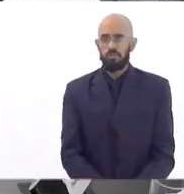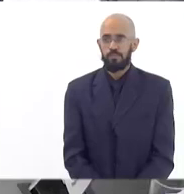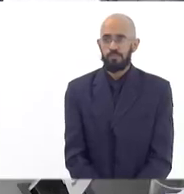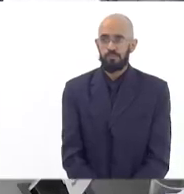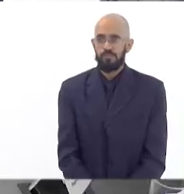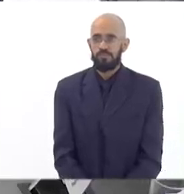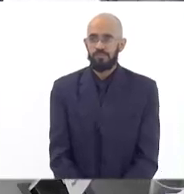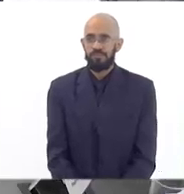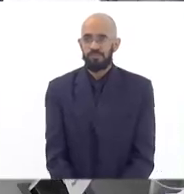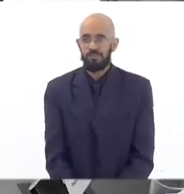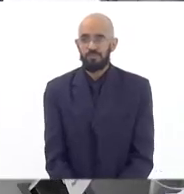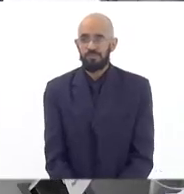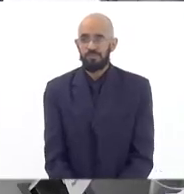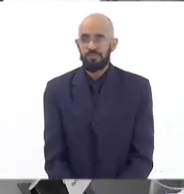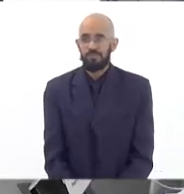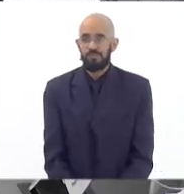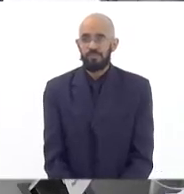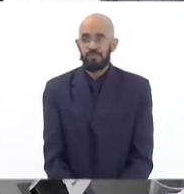vista